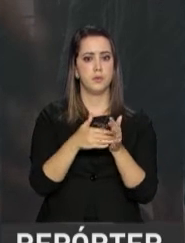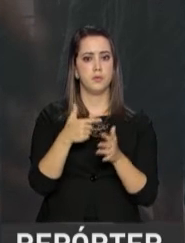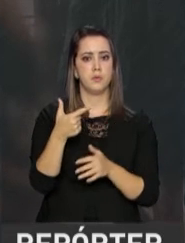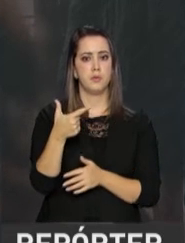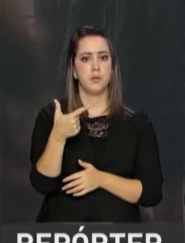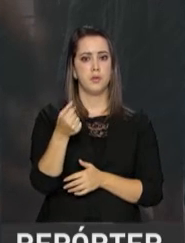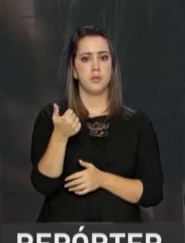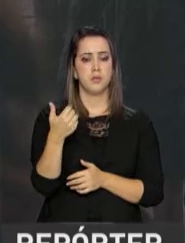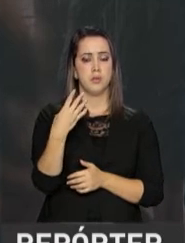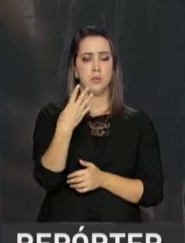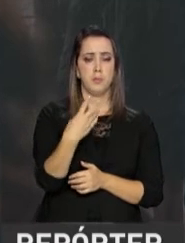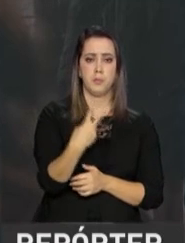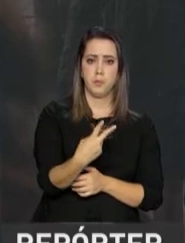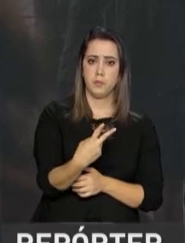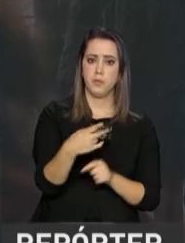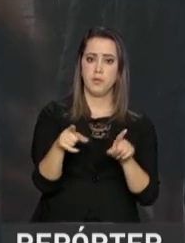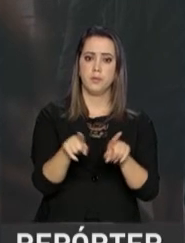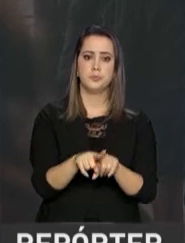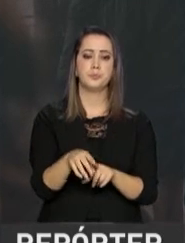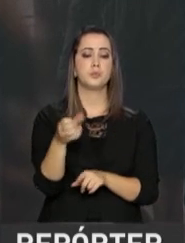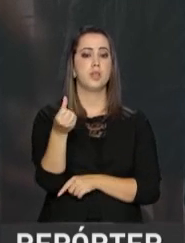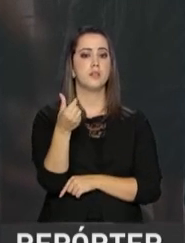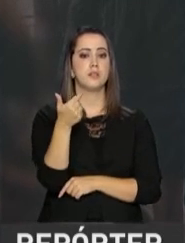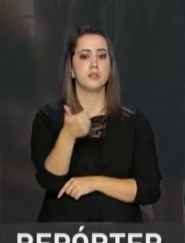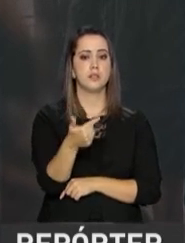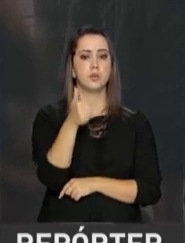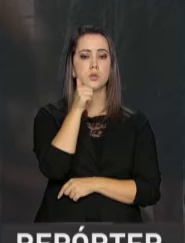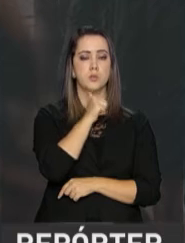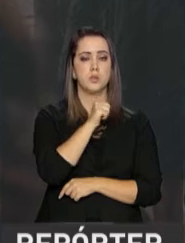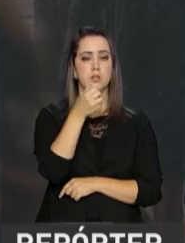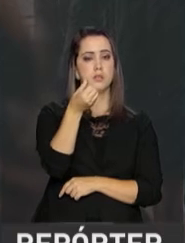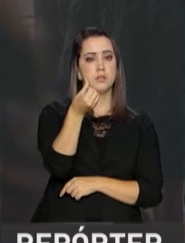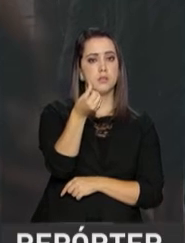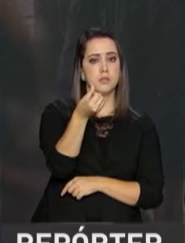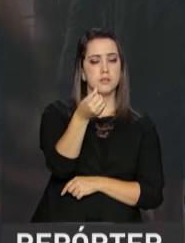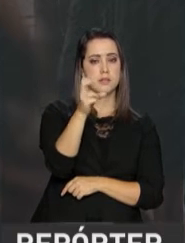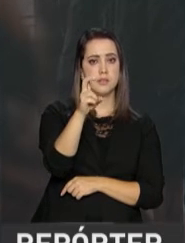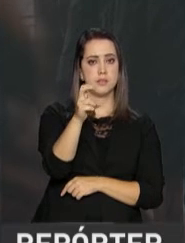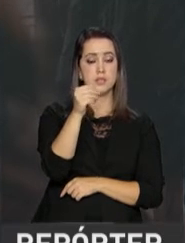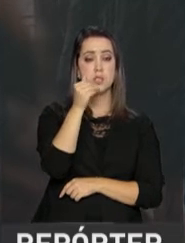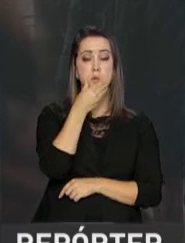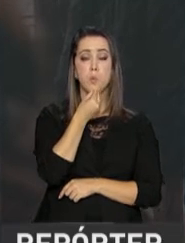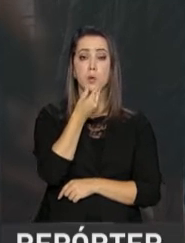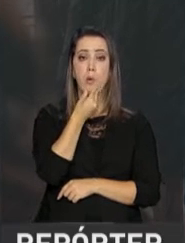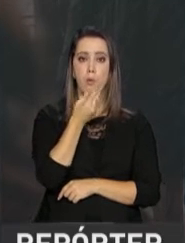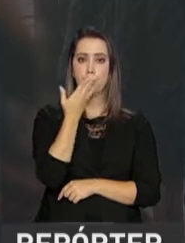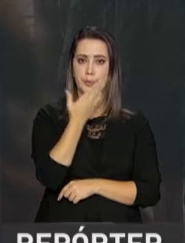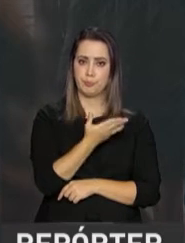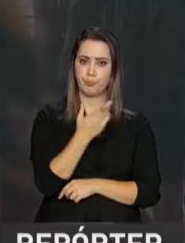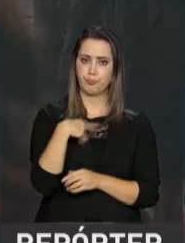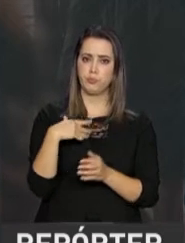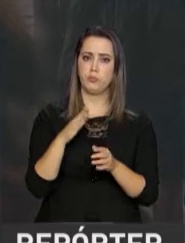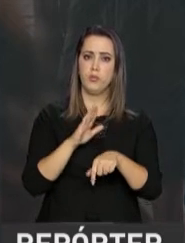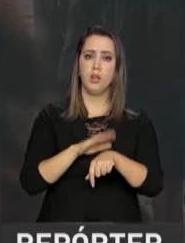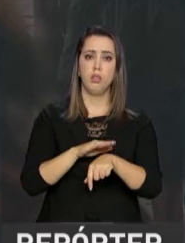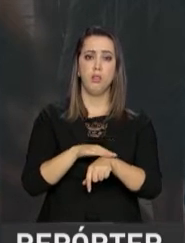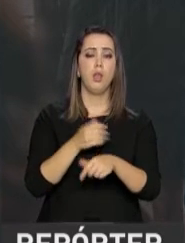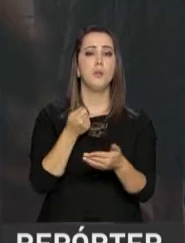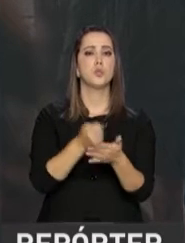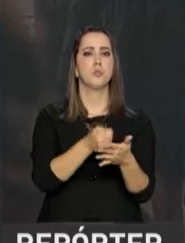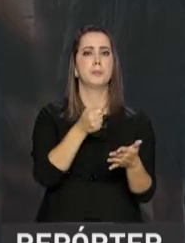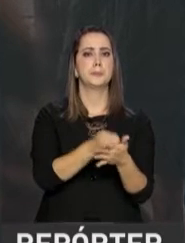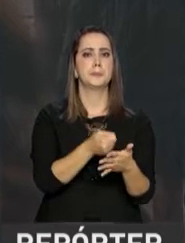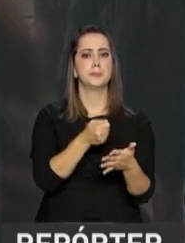2042 62 anos para mulheres e 65 para homens tempo mínimo de contribuição